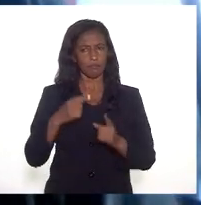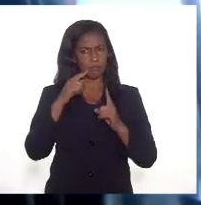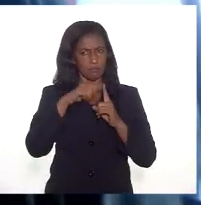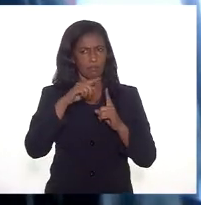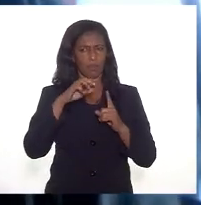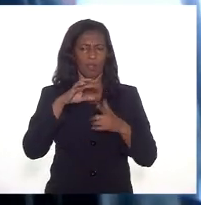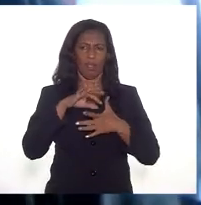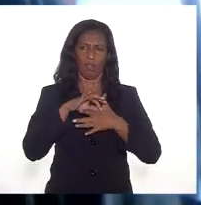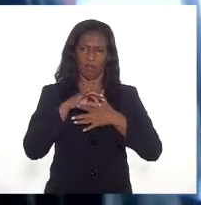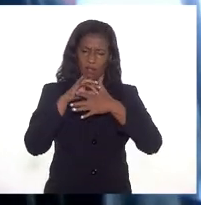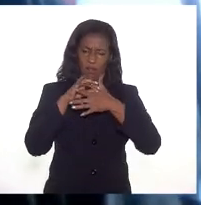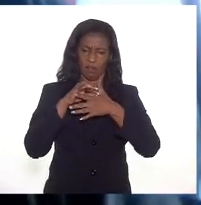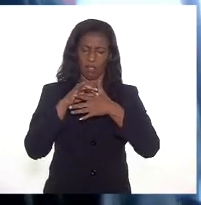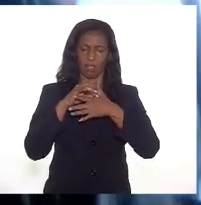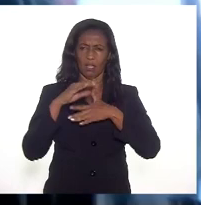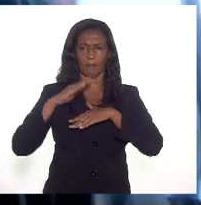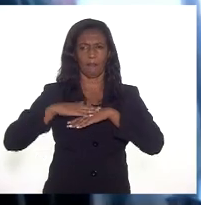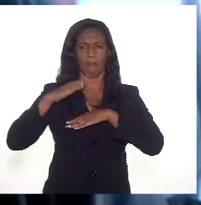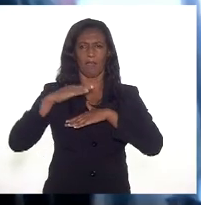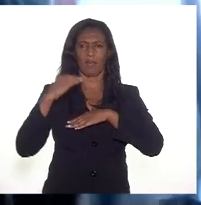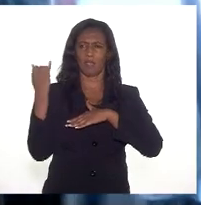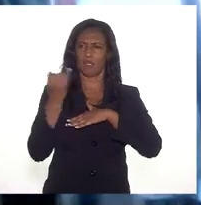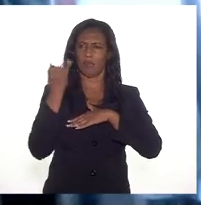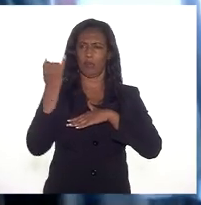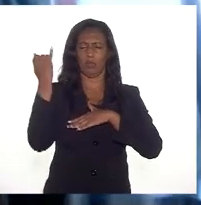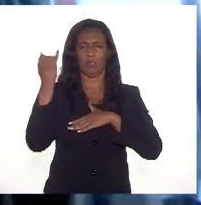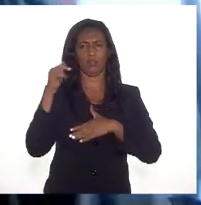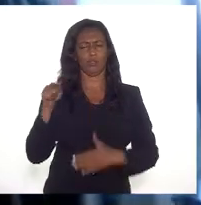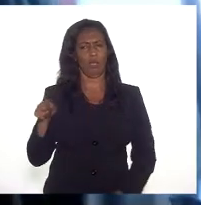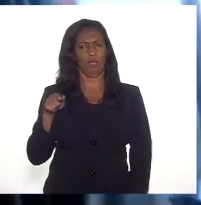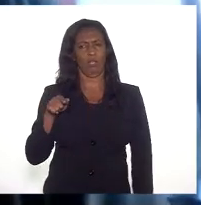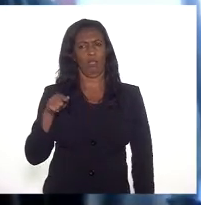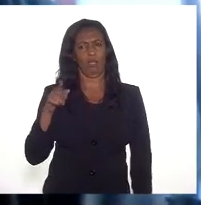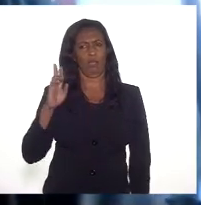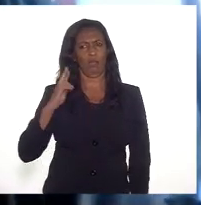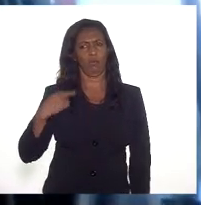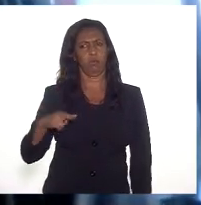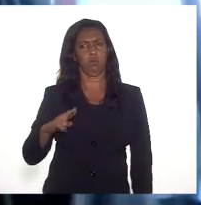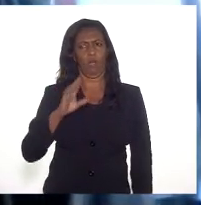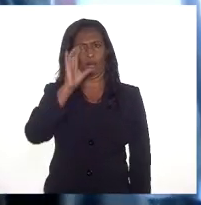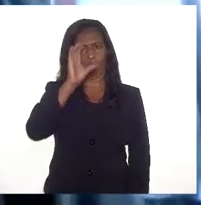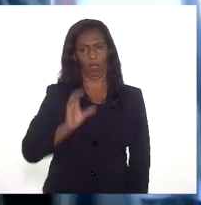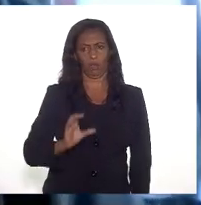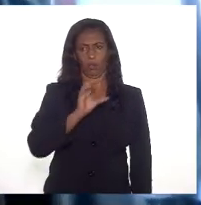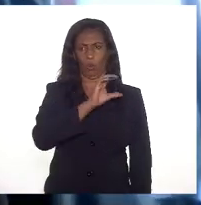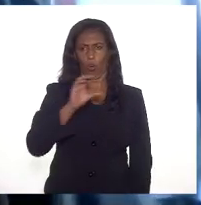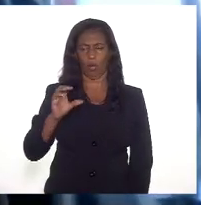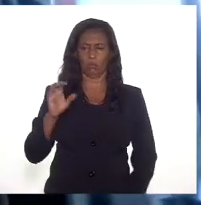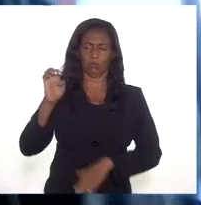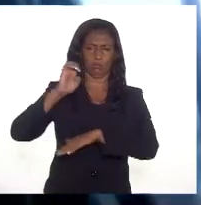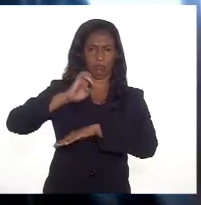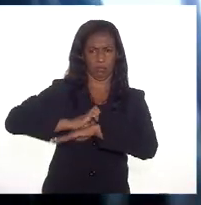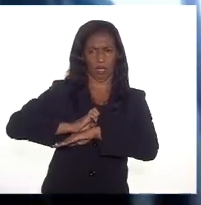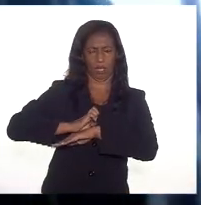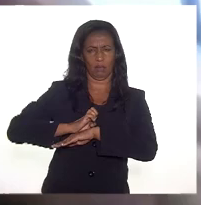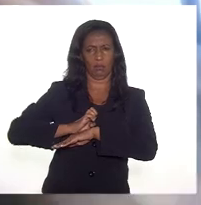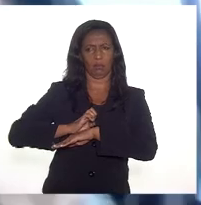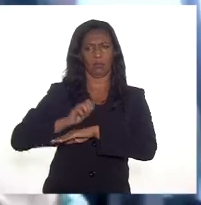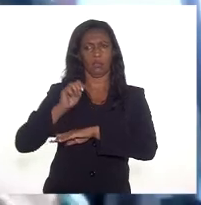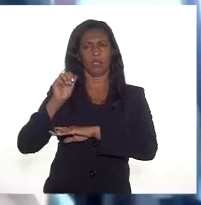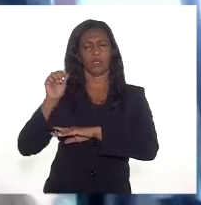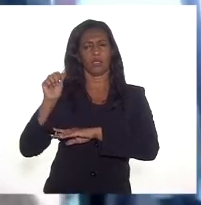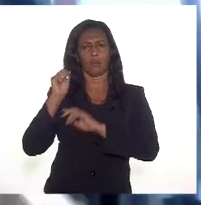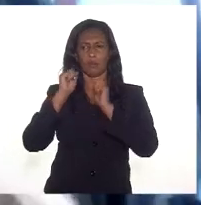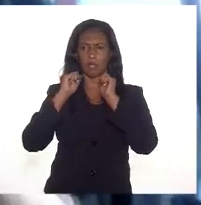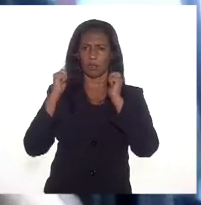lideranças mais importantes católicas aqui no Estado e na Assembleia, foi esta denúncia